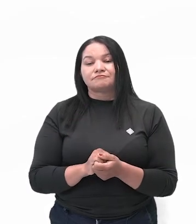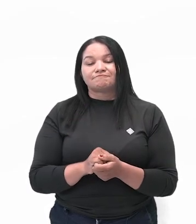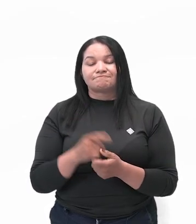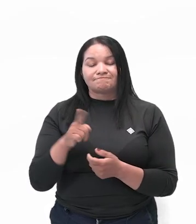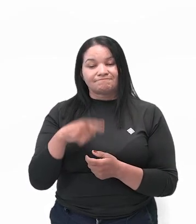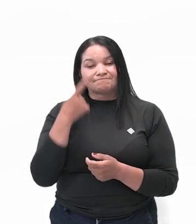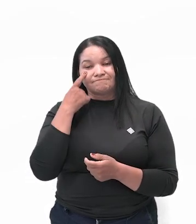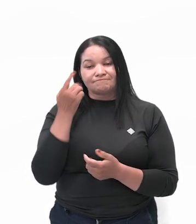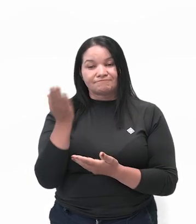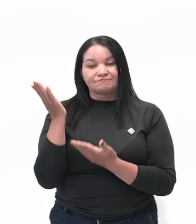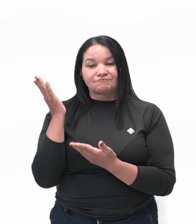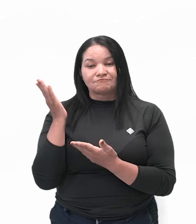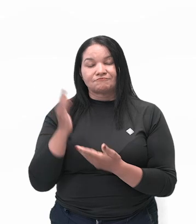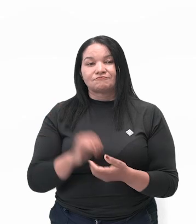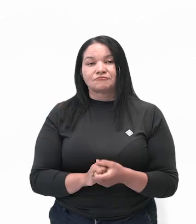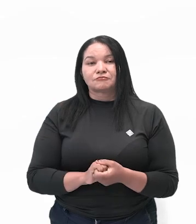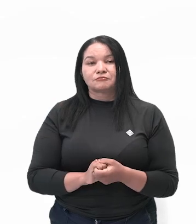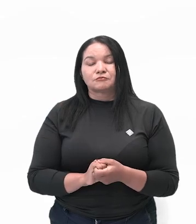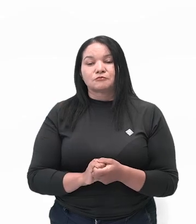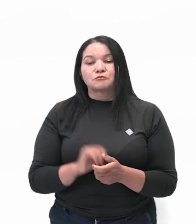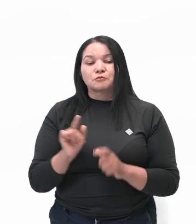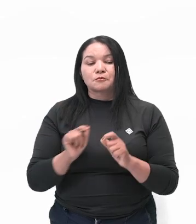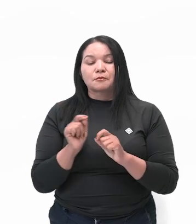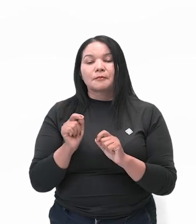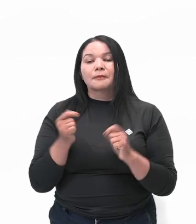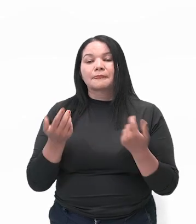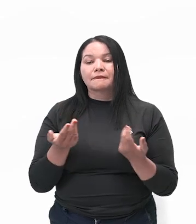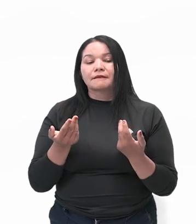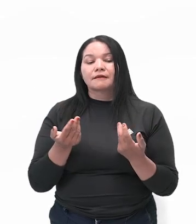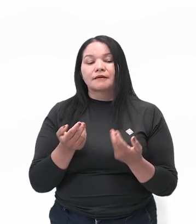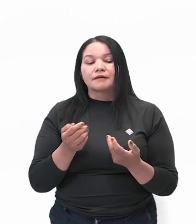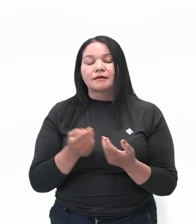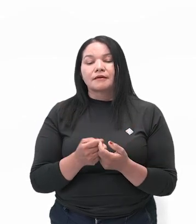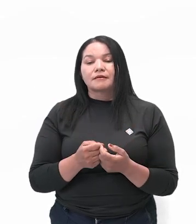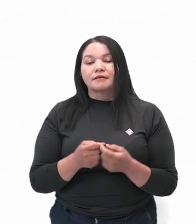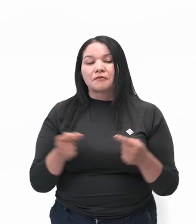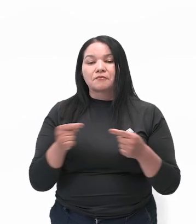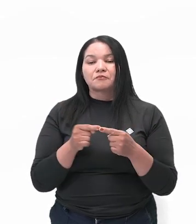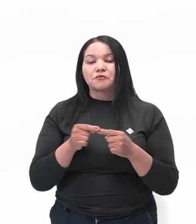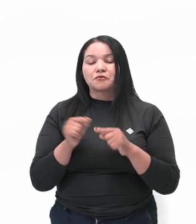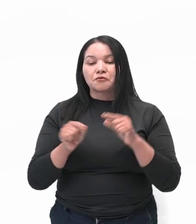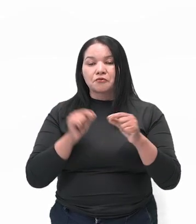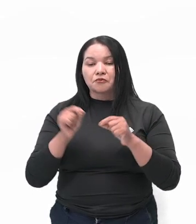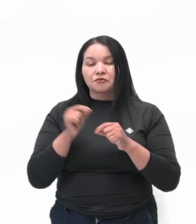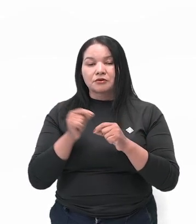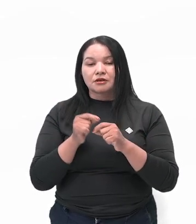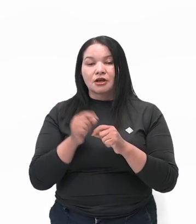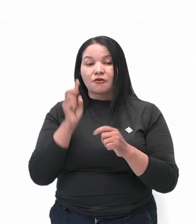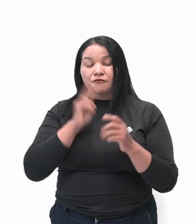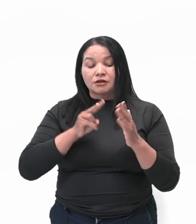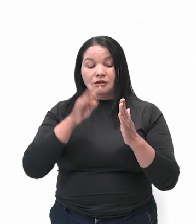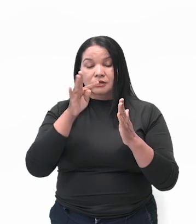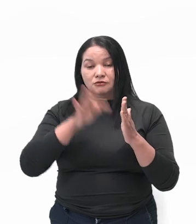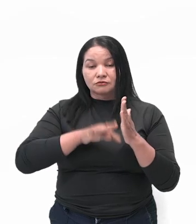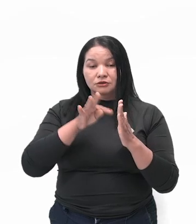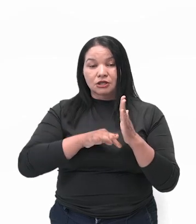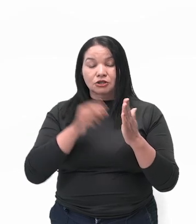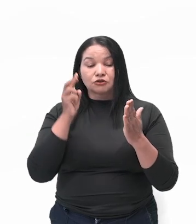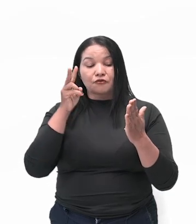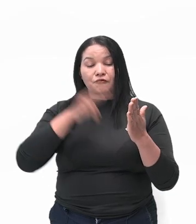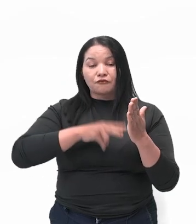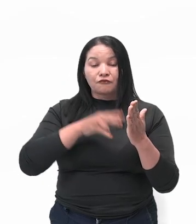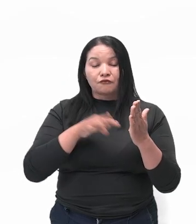Skimming. Skimming é quando eu tento entender ali, tenho a visão geral do texto,